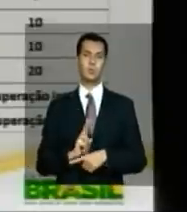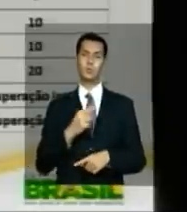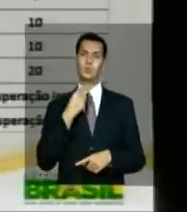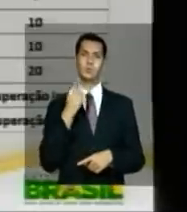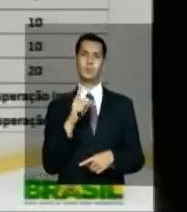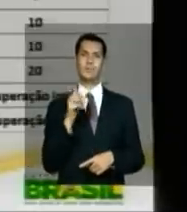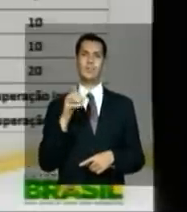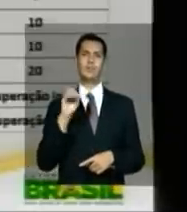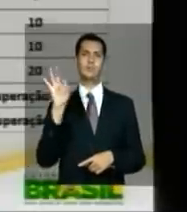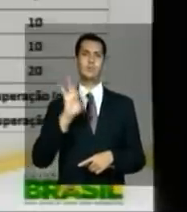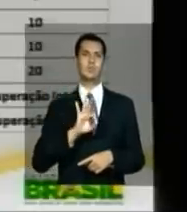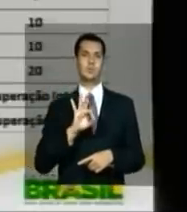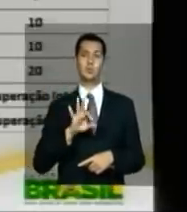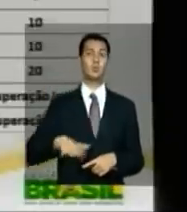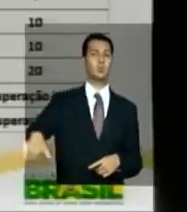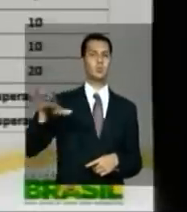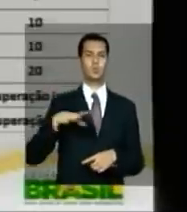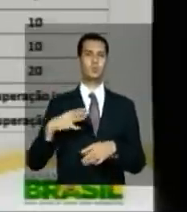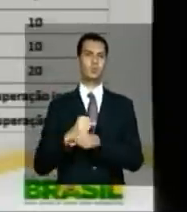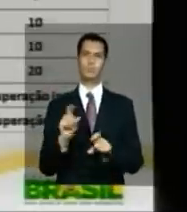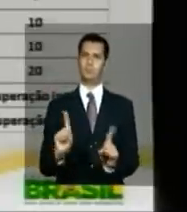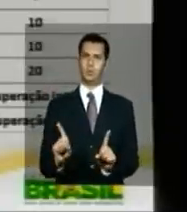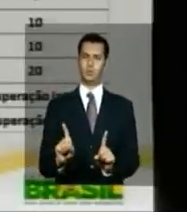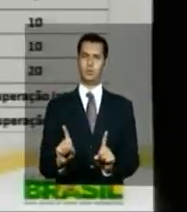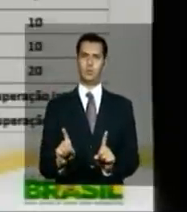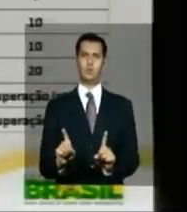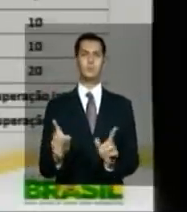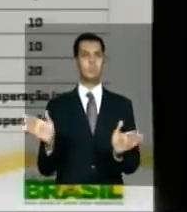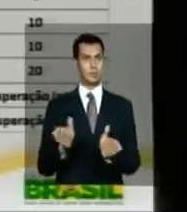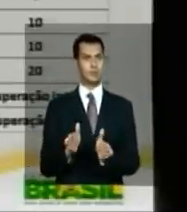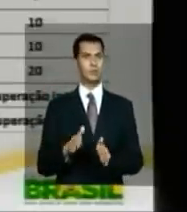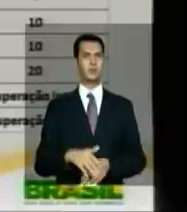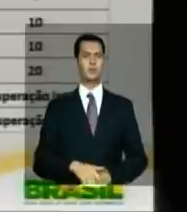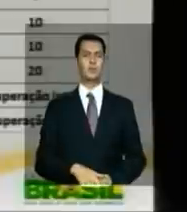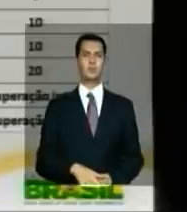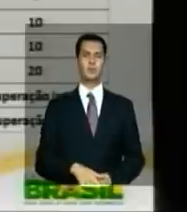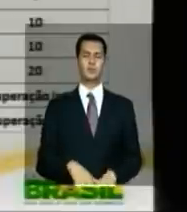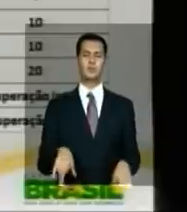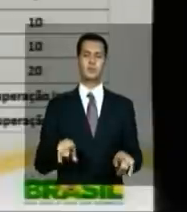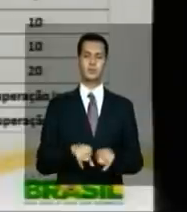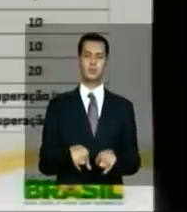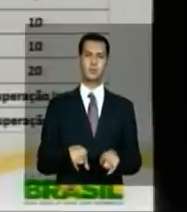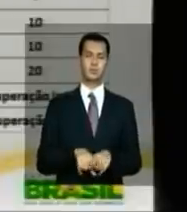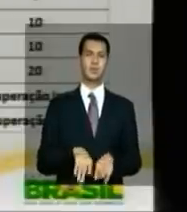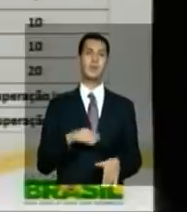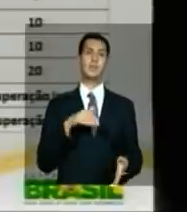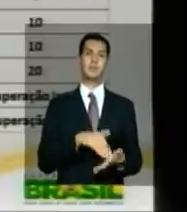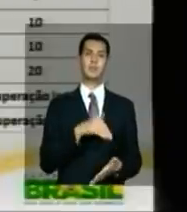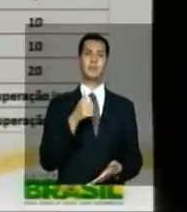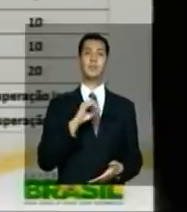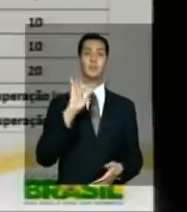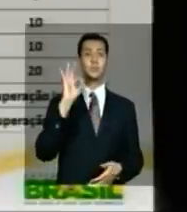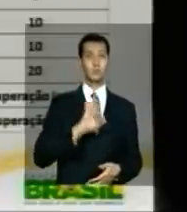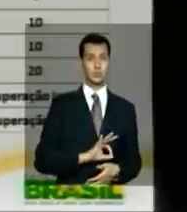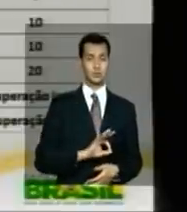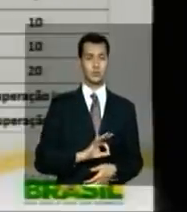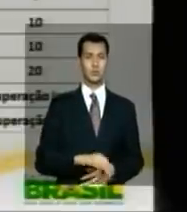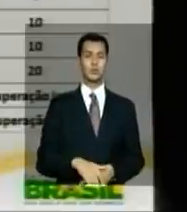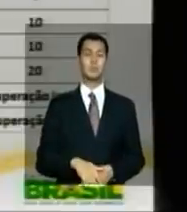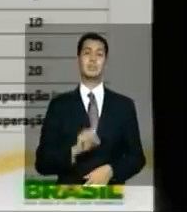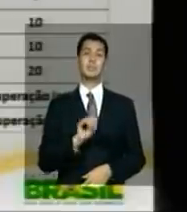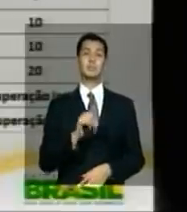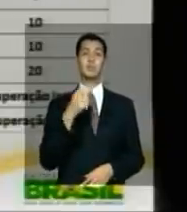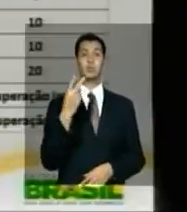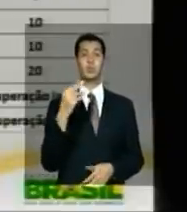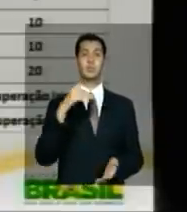um a dois recompõe 8 m com um critério com a trava de até 10% da propriedade de 2